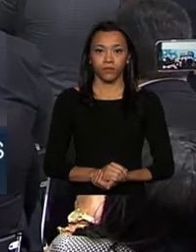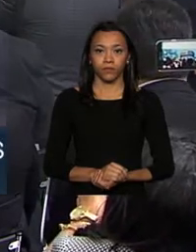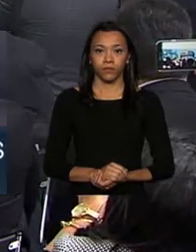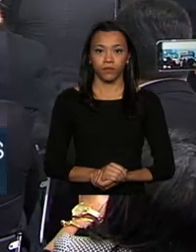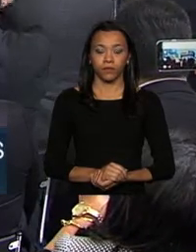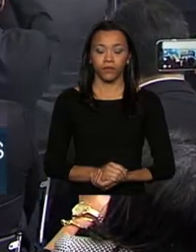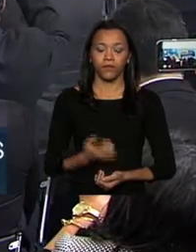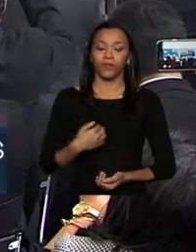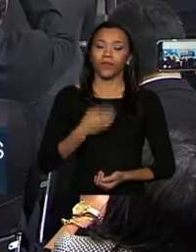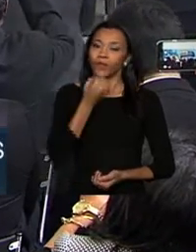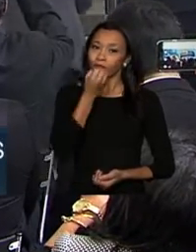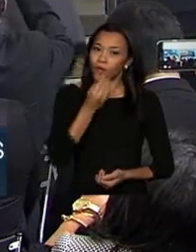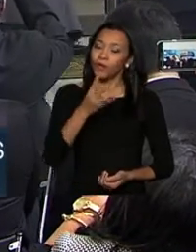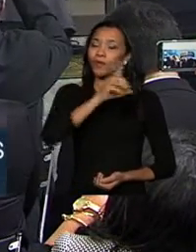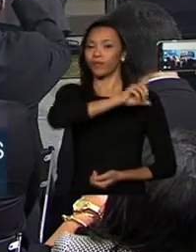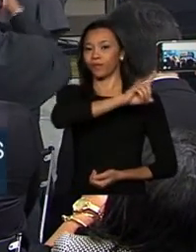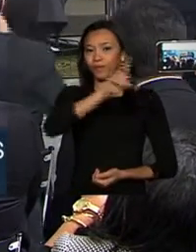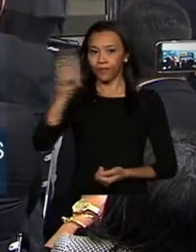Bom dia.